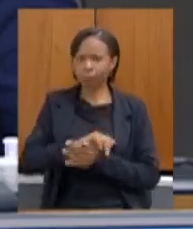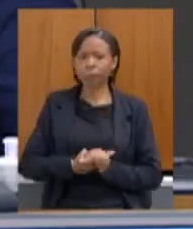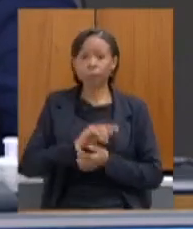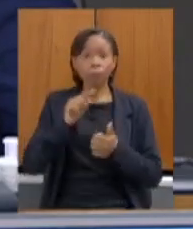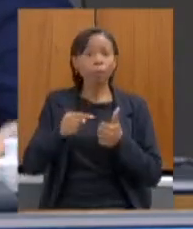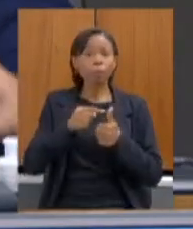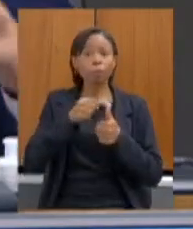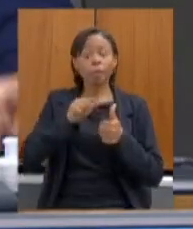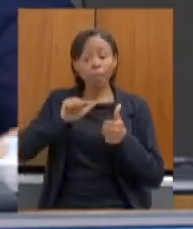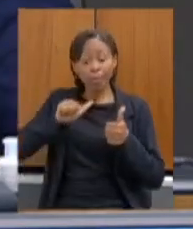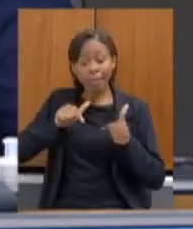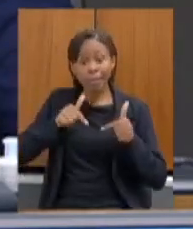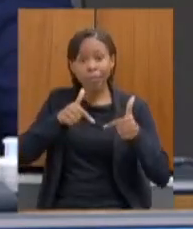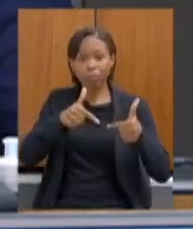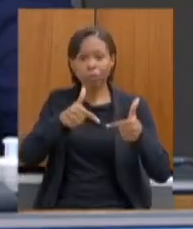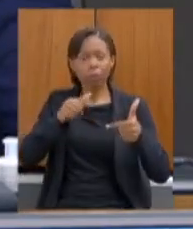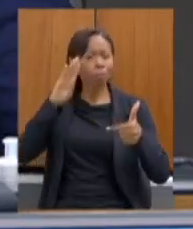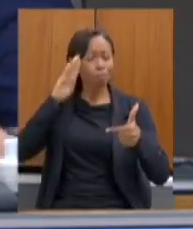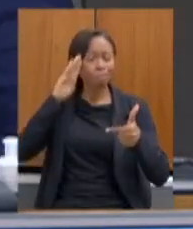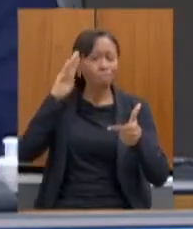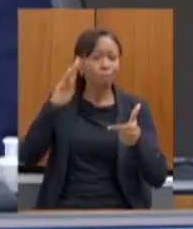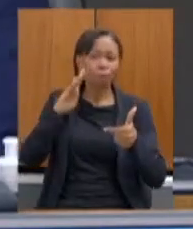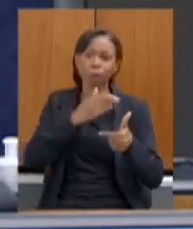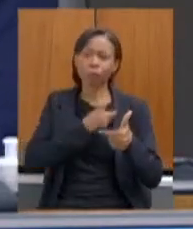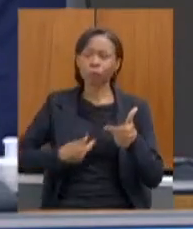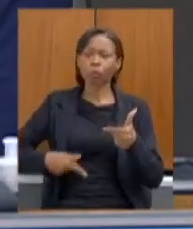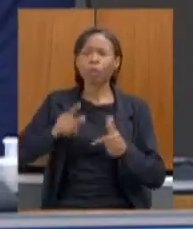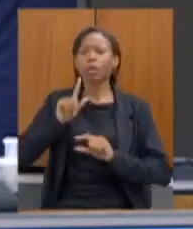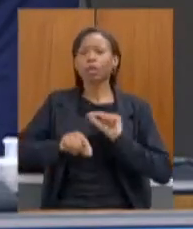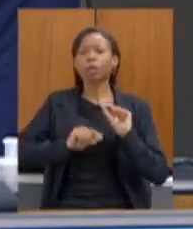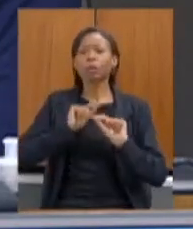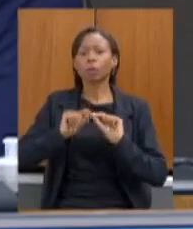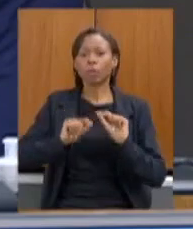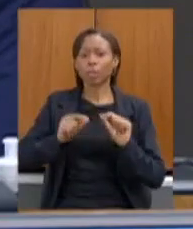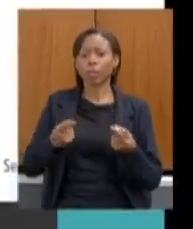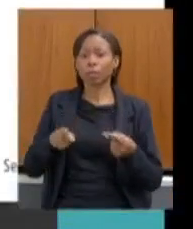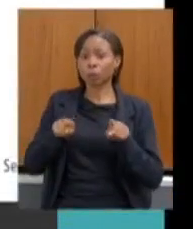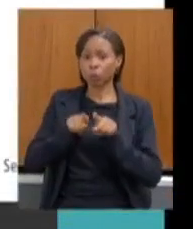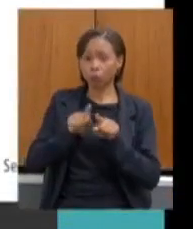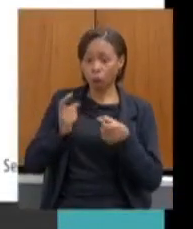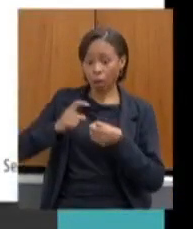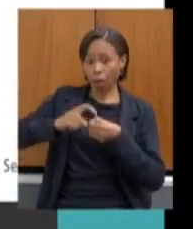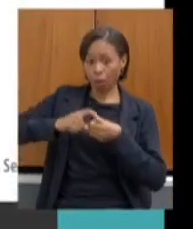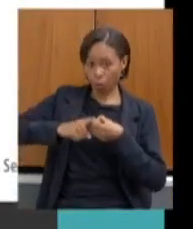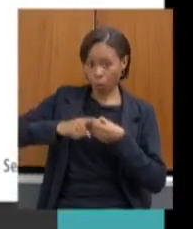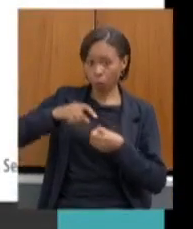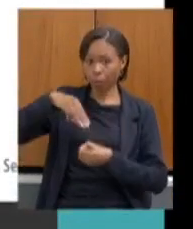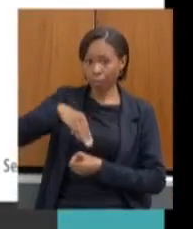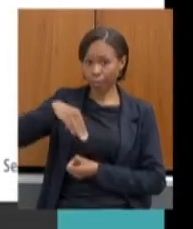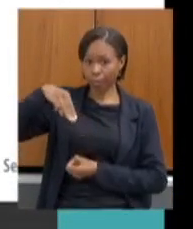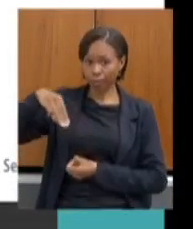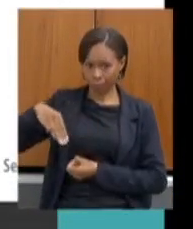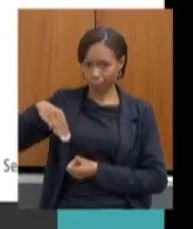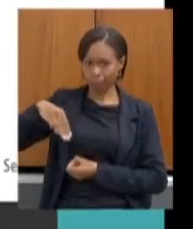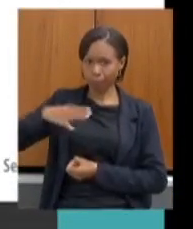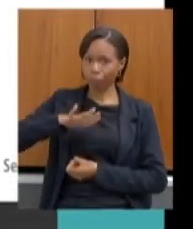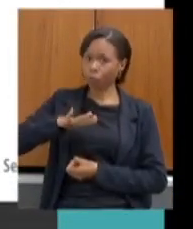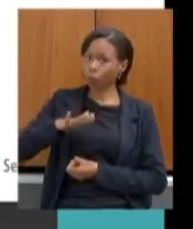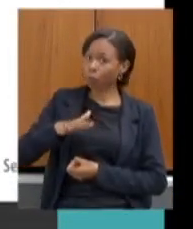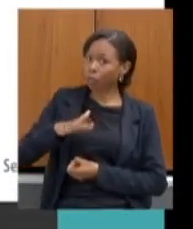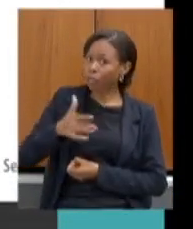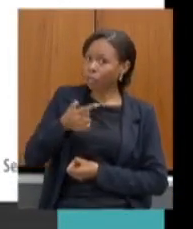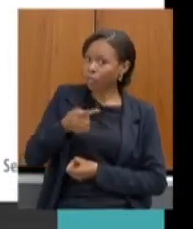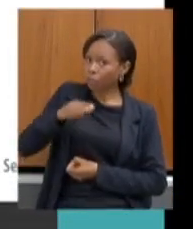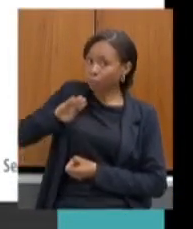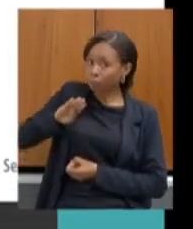primeira ação macro do Governo que gostaria de ressaltar é o acordo com a AMM. Estamos falando aí de quase 7 bilhões de